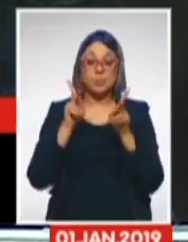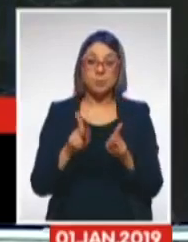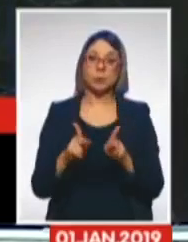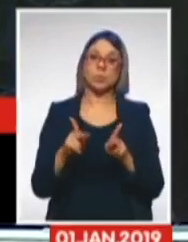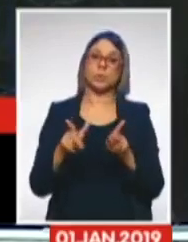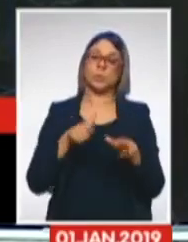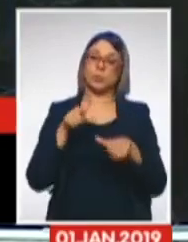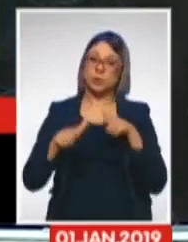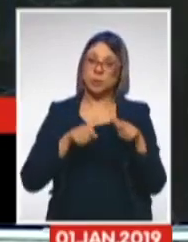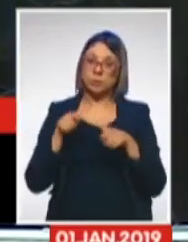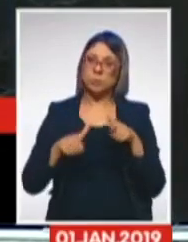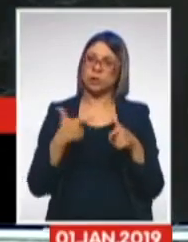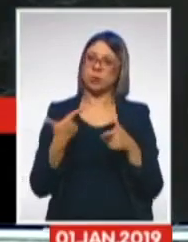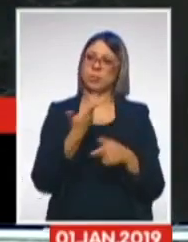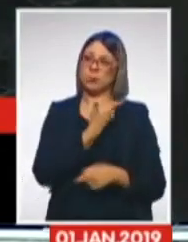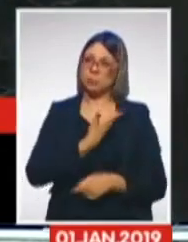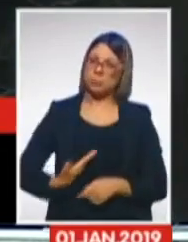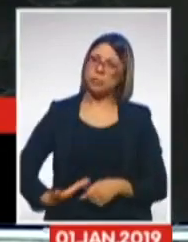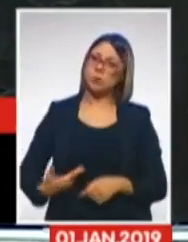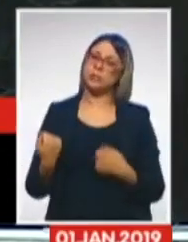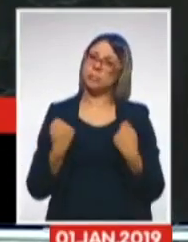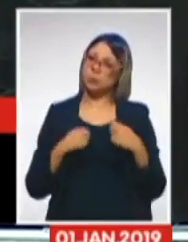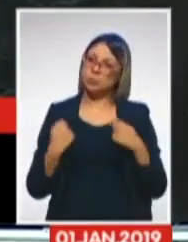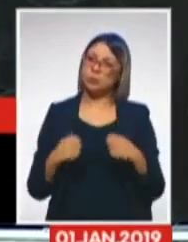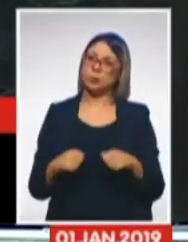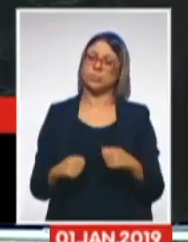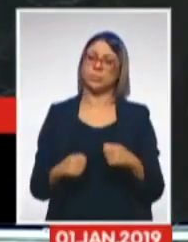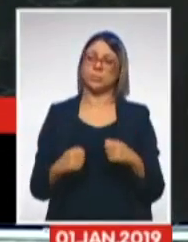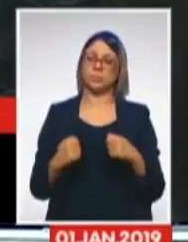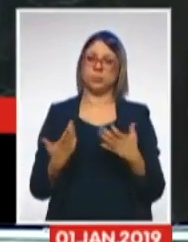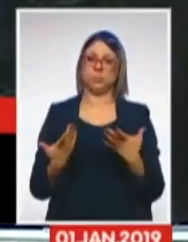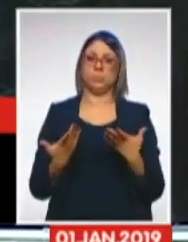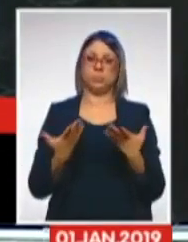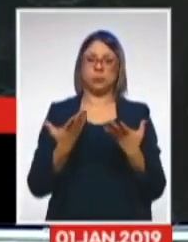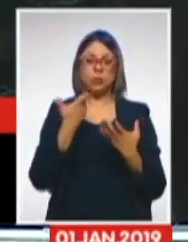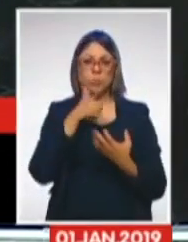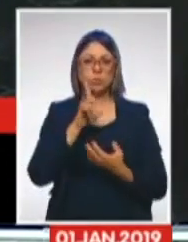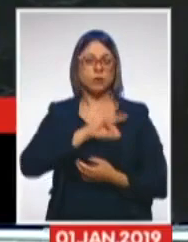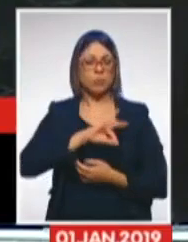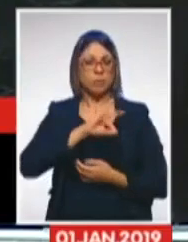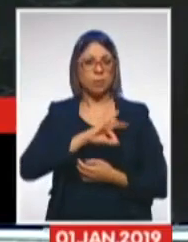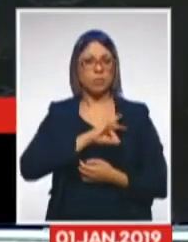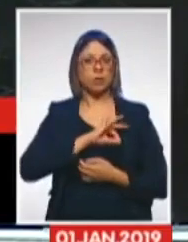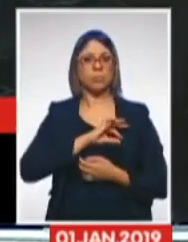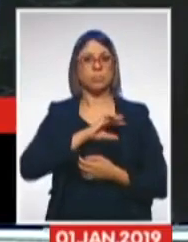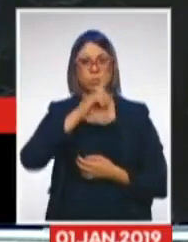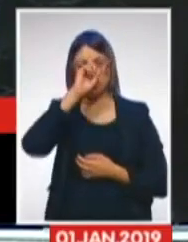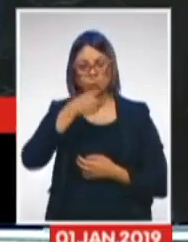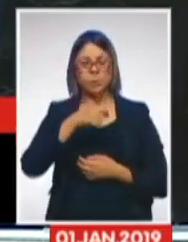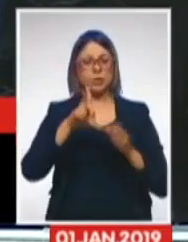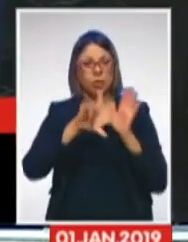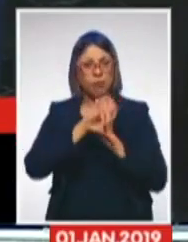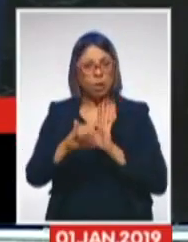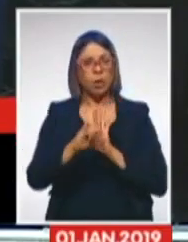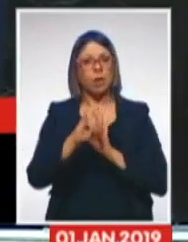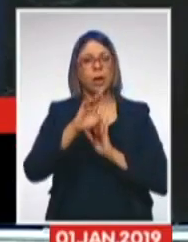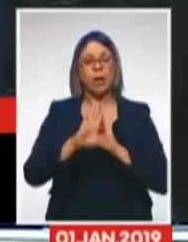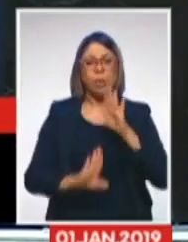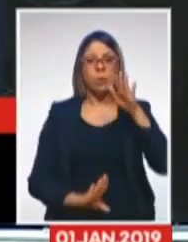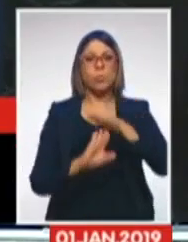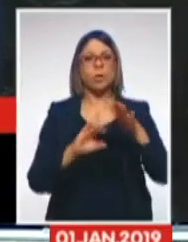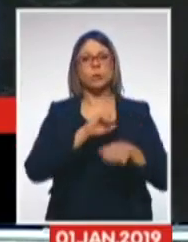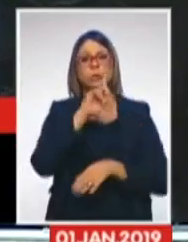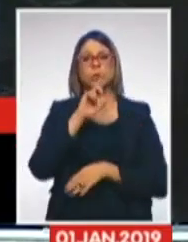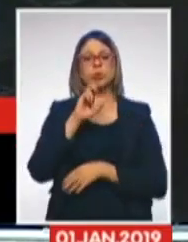possam receber seus salários conforme determina a lei, o mais tardar até o quinto dia útil do mês